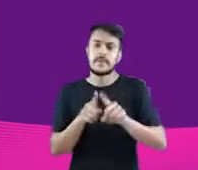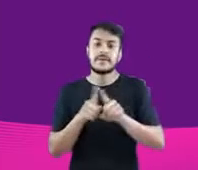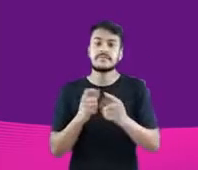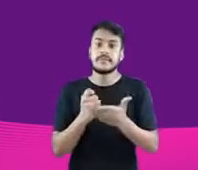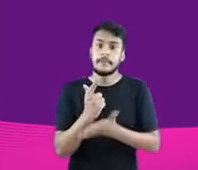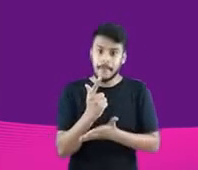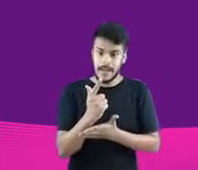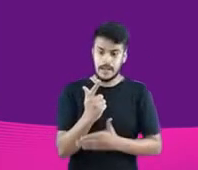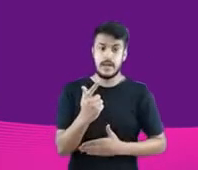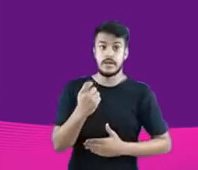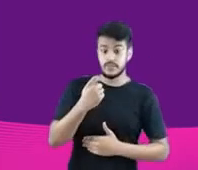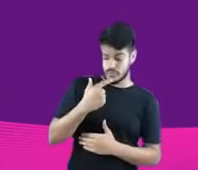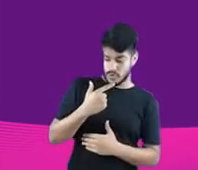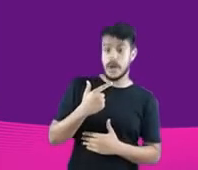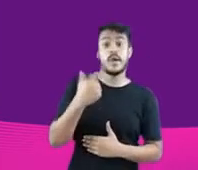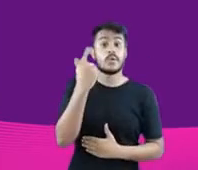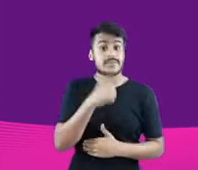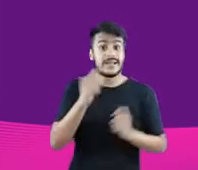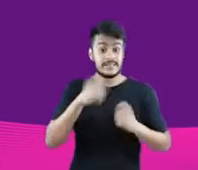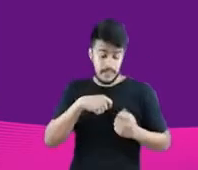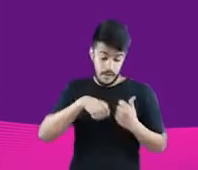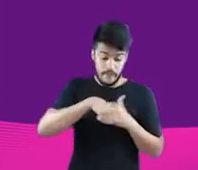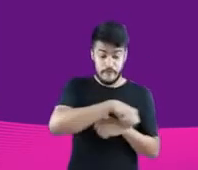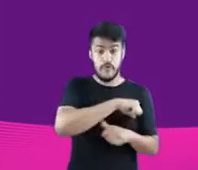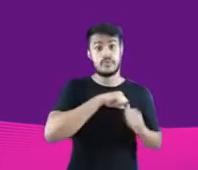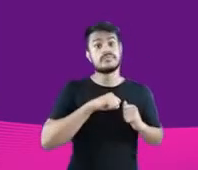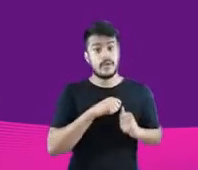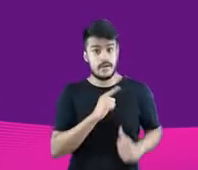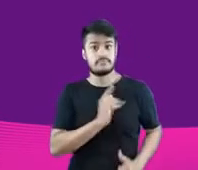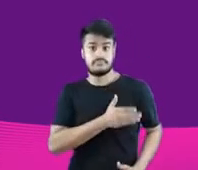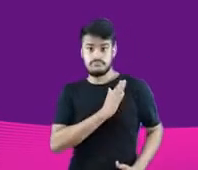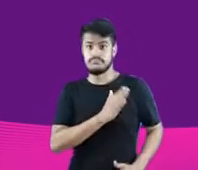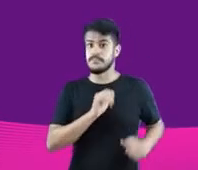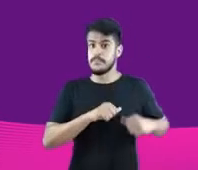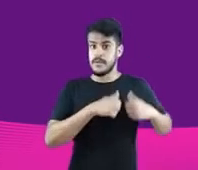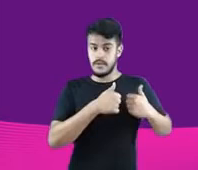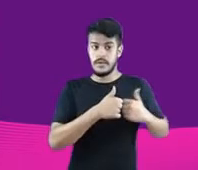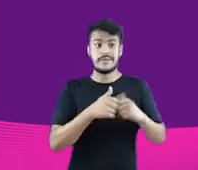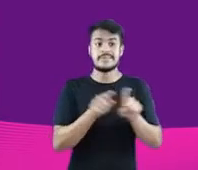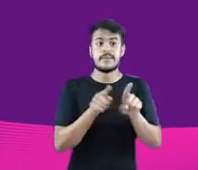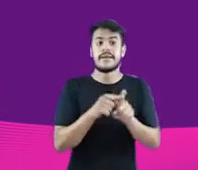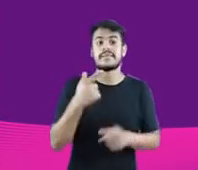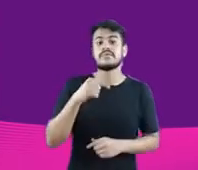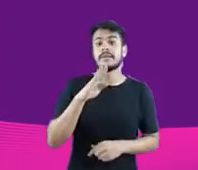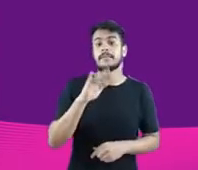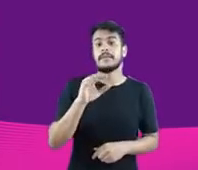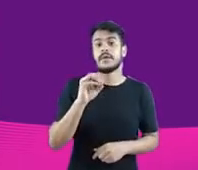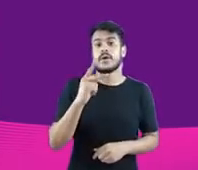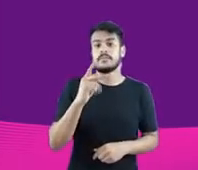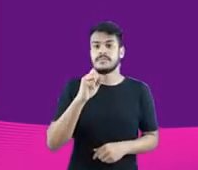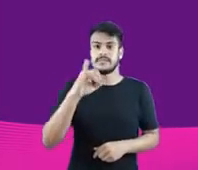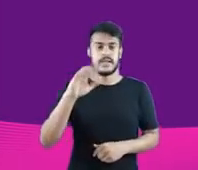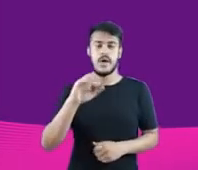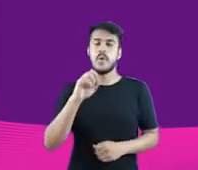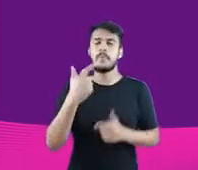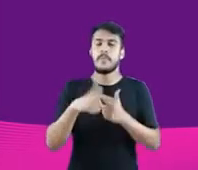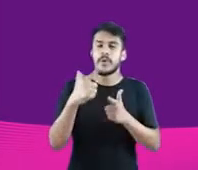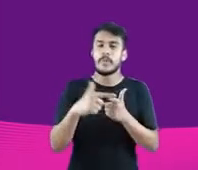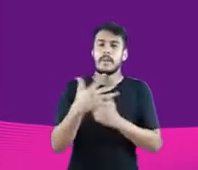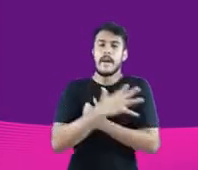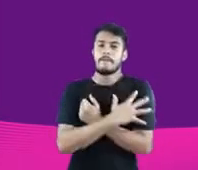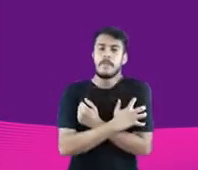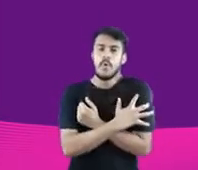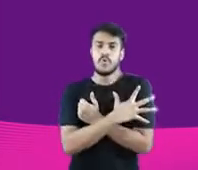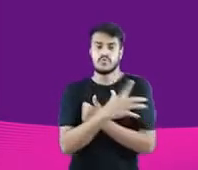consegue reverter, então, esse processo. Você não tem, numa biópsia, por exemplo, um dano muscular, um dano celular, que